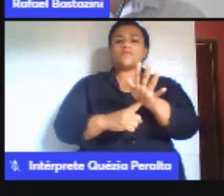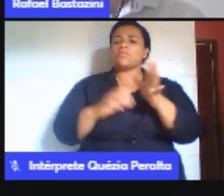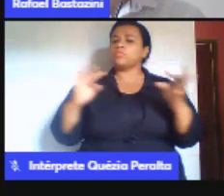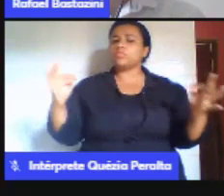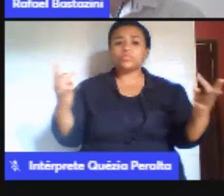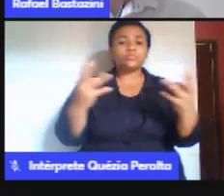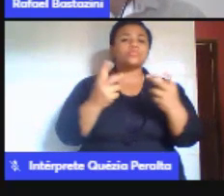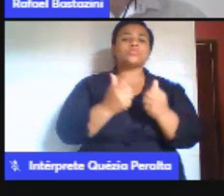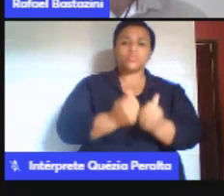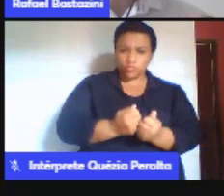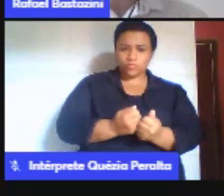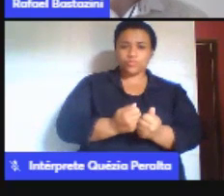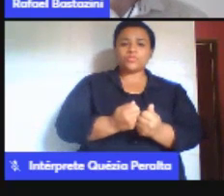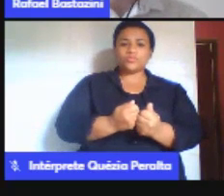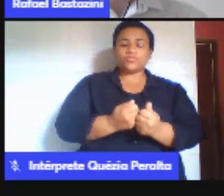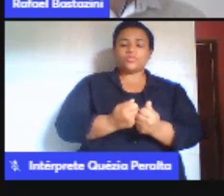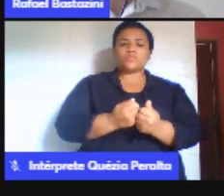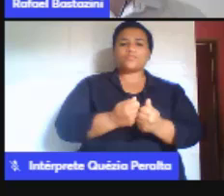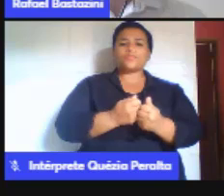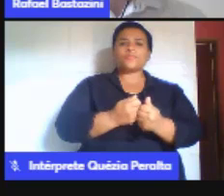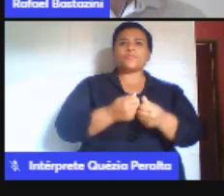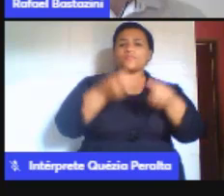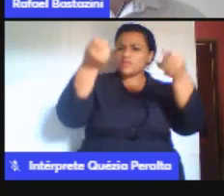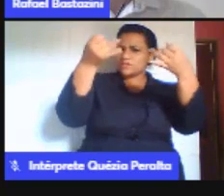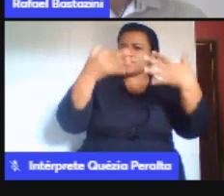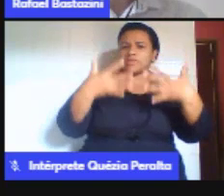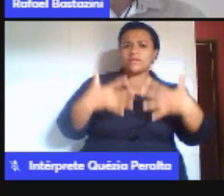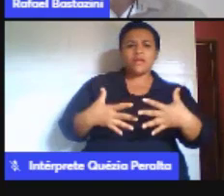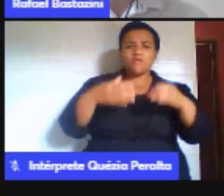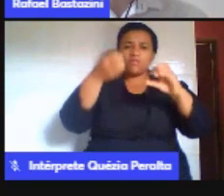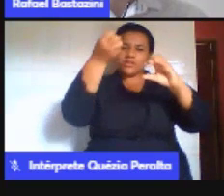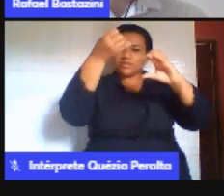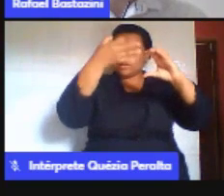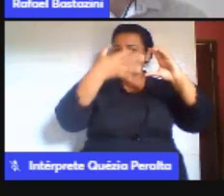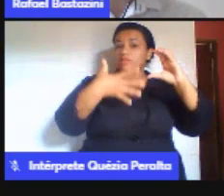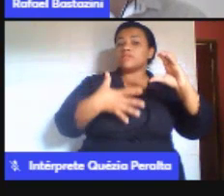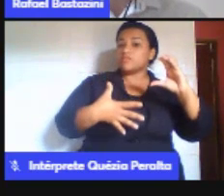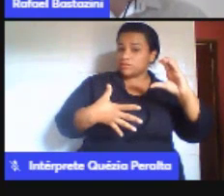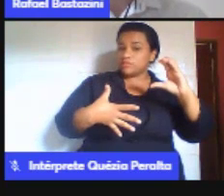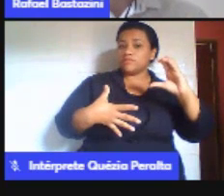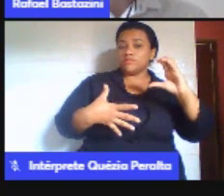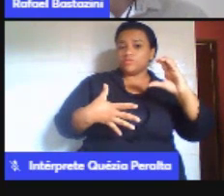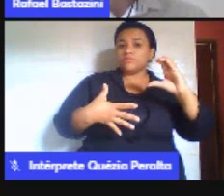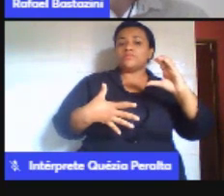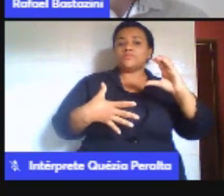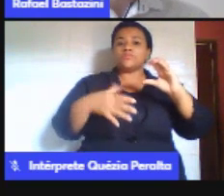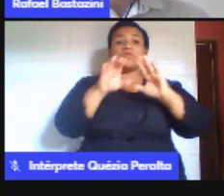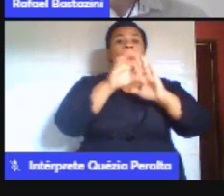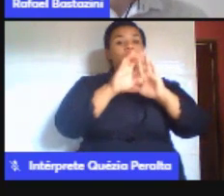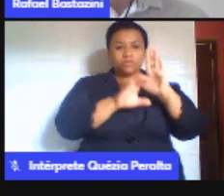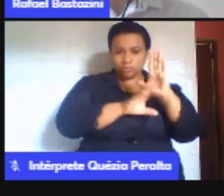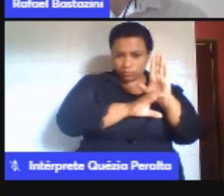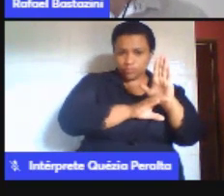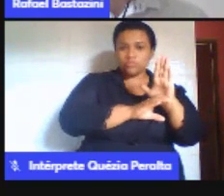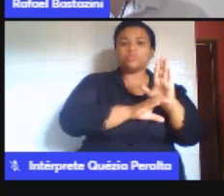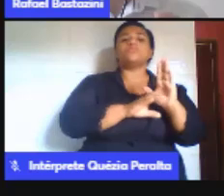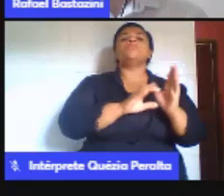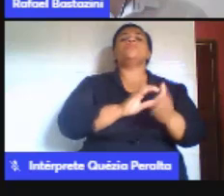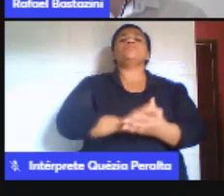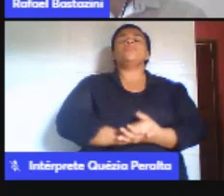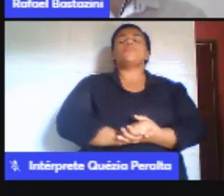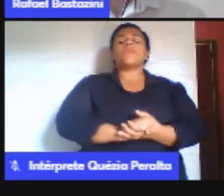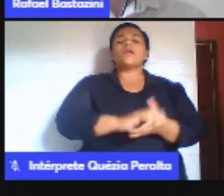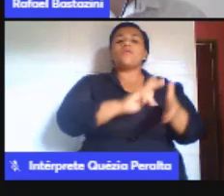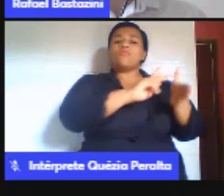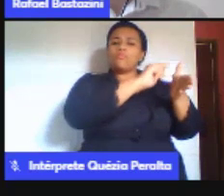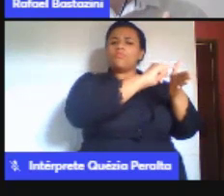projeto, vou detalhar alguns aspectos em relação ao seu conteúdo, tá bom? Esse projeto ele